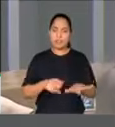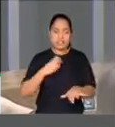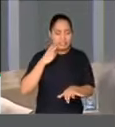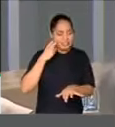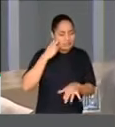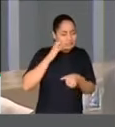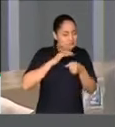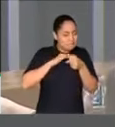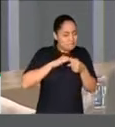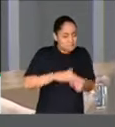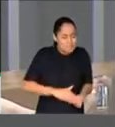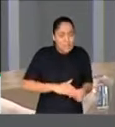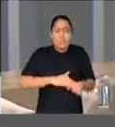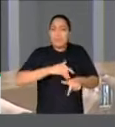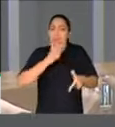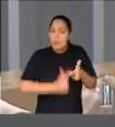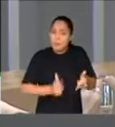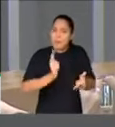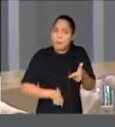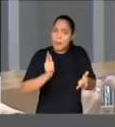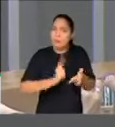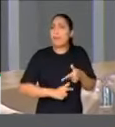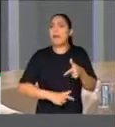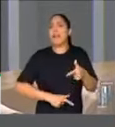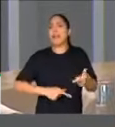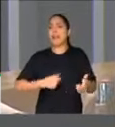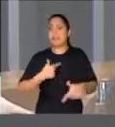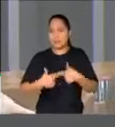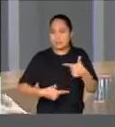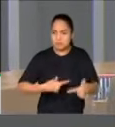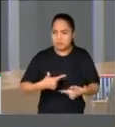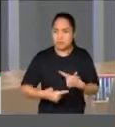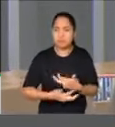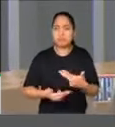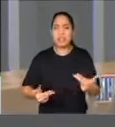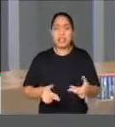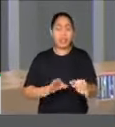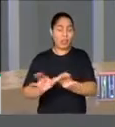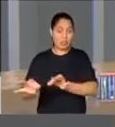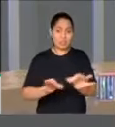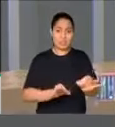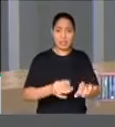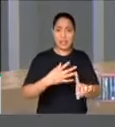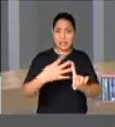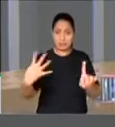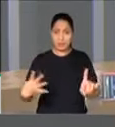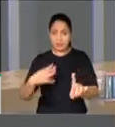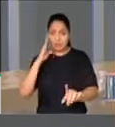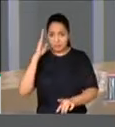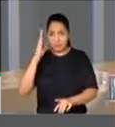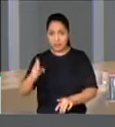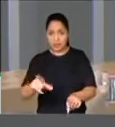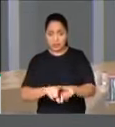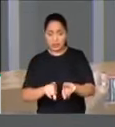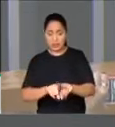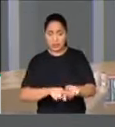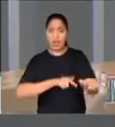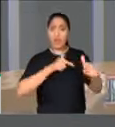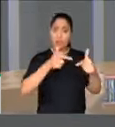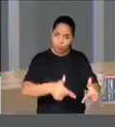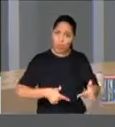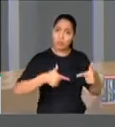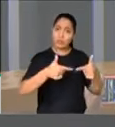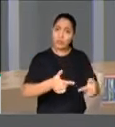aqui, da dificuldade. Tantas organizações LGBTs que vêm trabalhando diretamente com essa causa há muitos